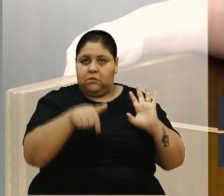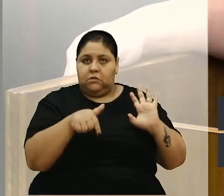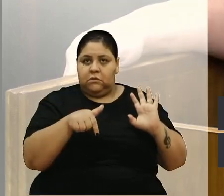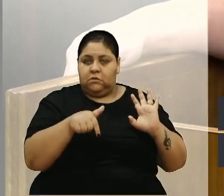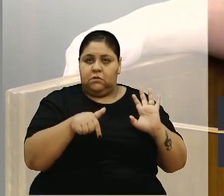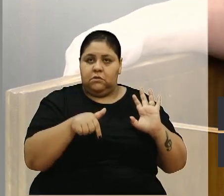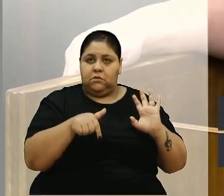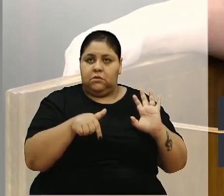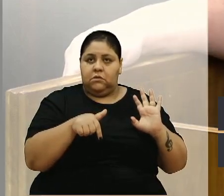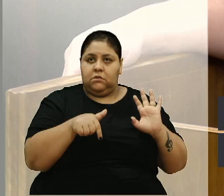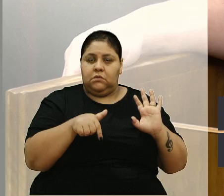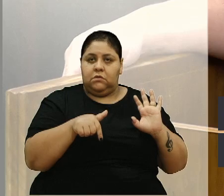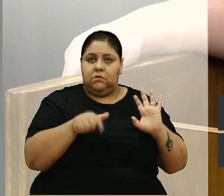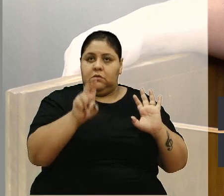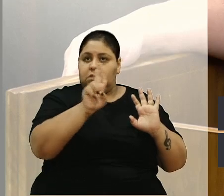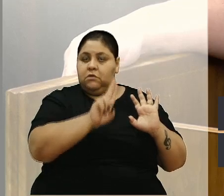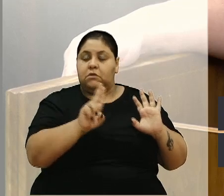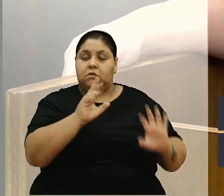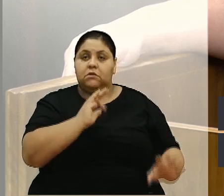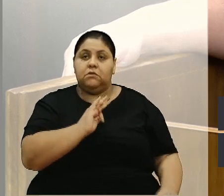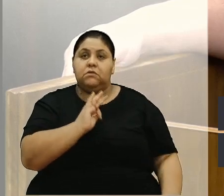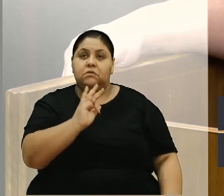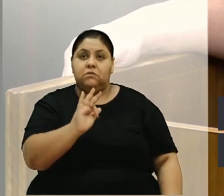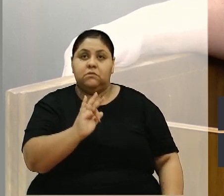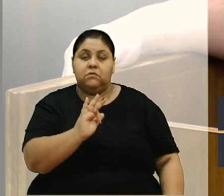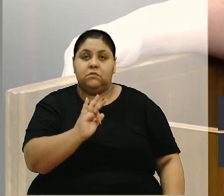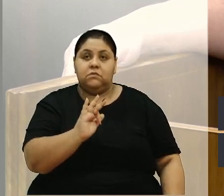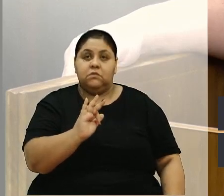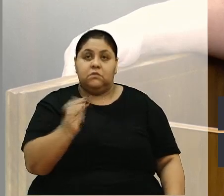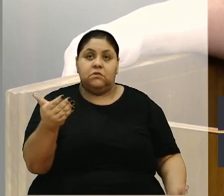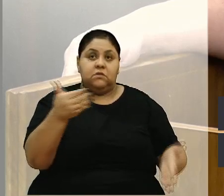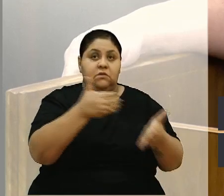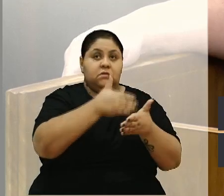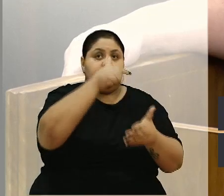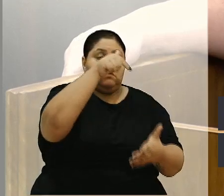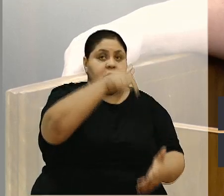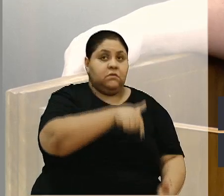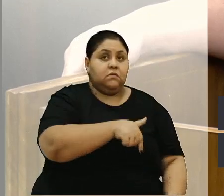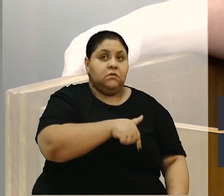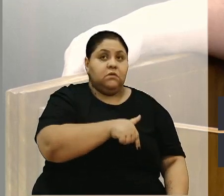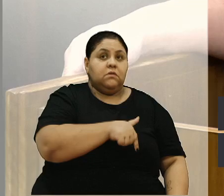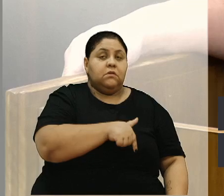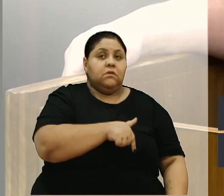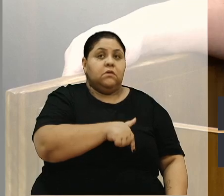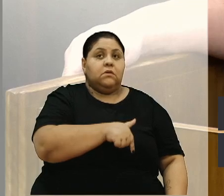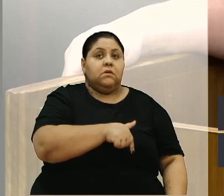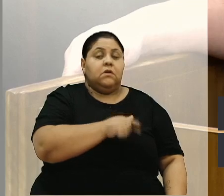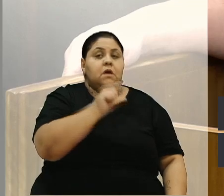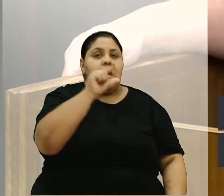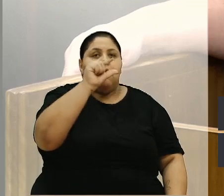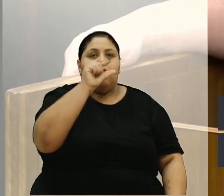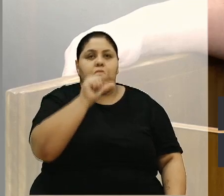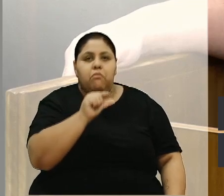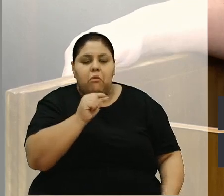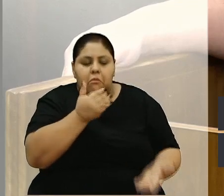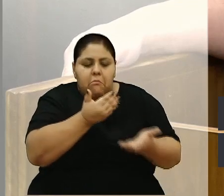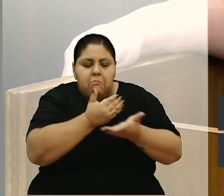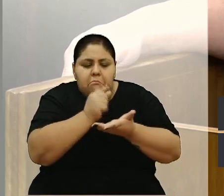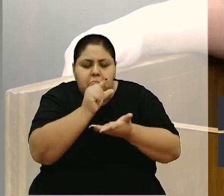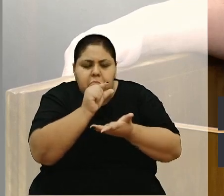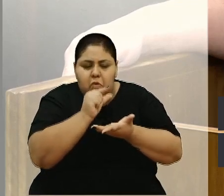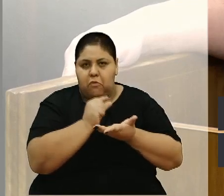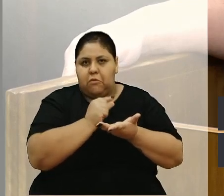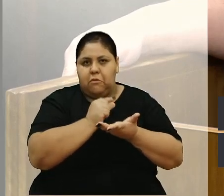ninguém, não é a Universidade Federal que está vindo para cá. É um braço, uma extensão da Universidade Federal, tem que deixar claro.